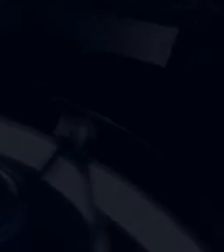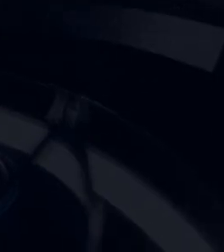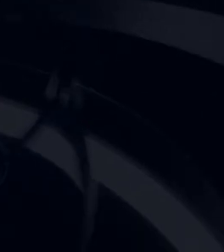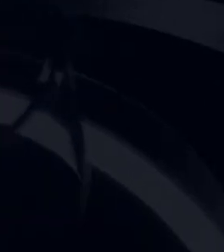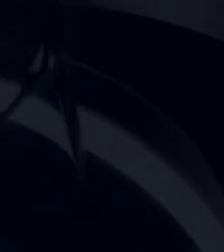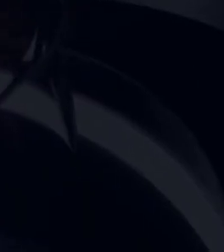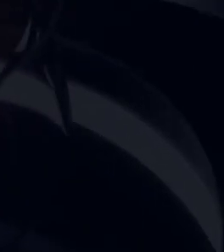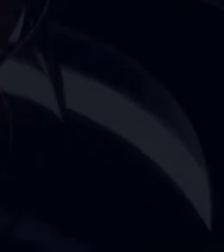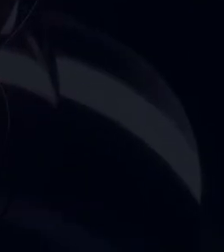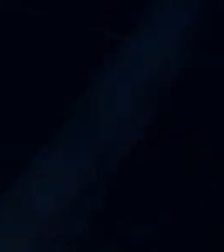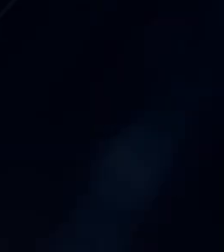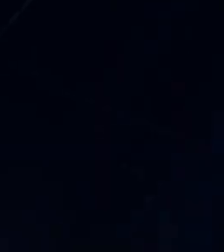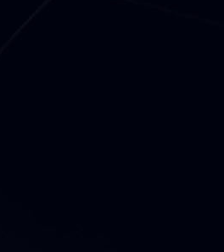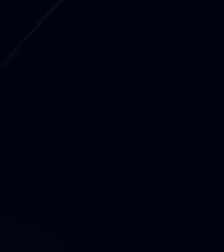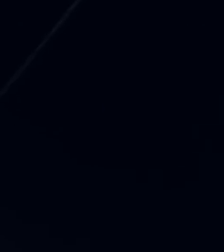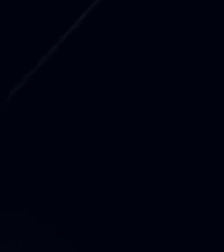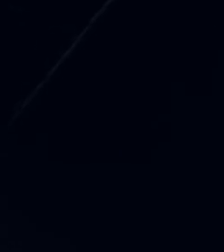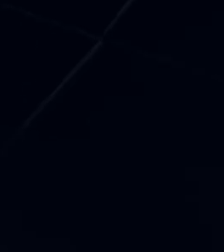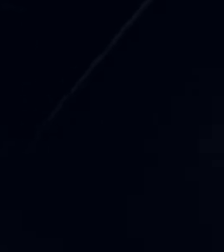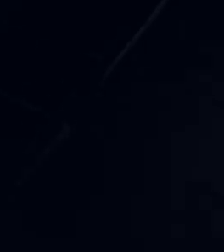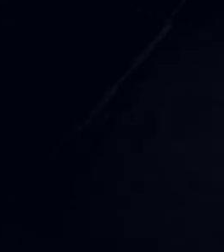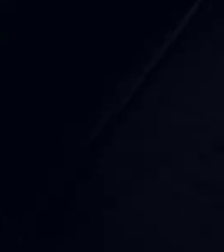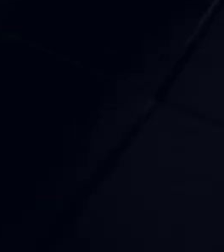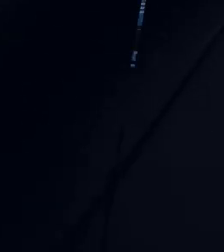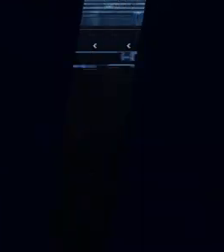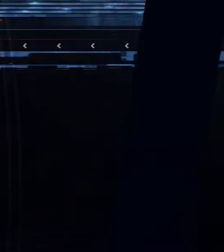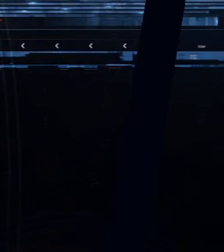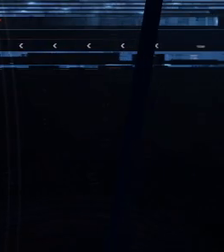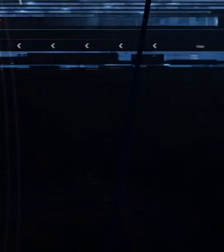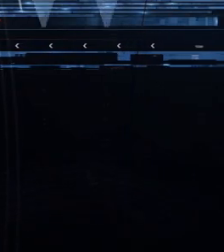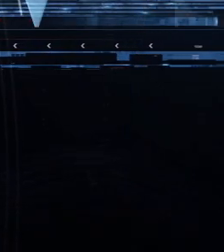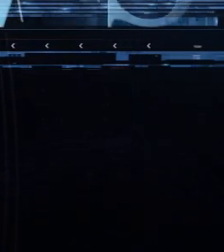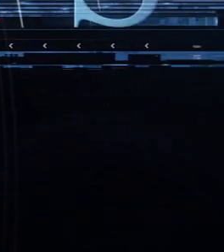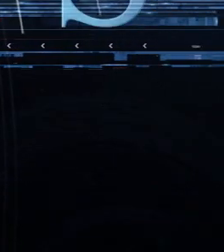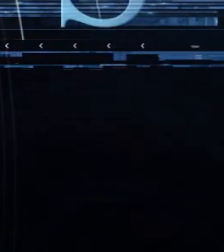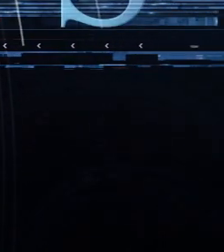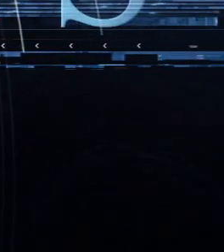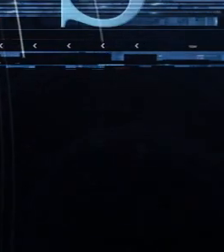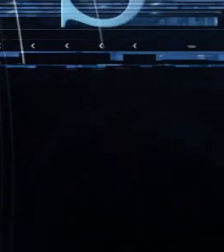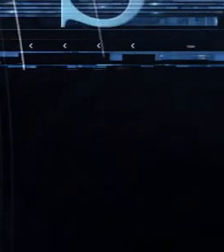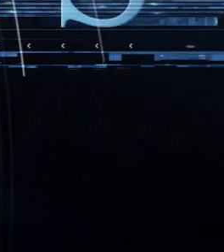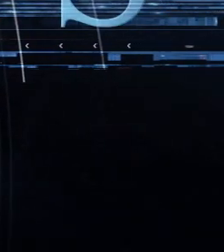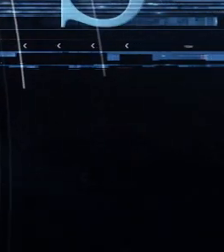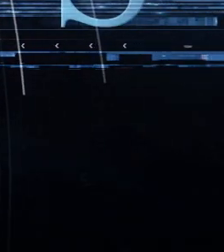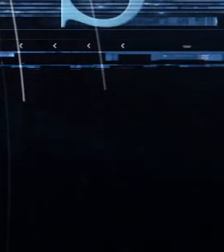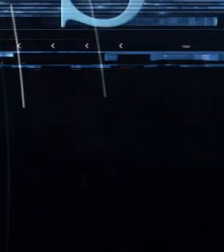aprovinciadopará.com.br. Aqui você fica bem informado. A qualquer momento, mais news.